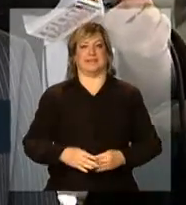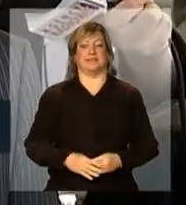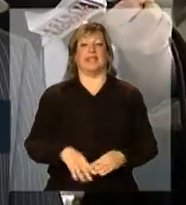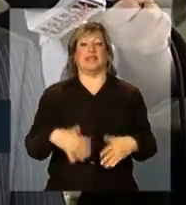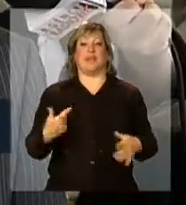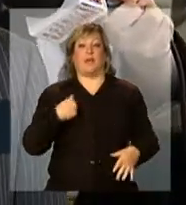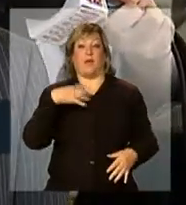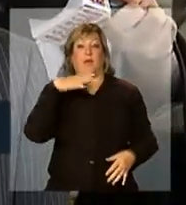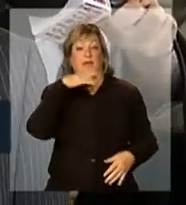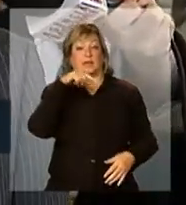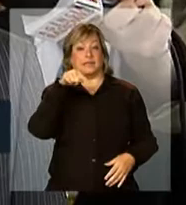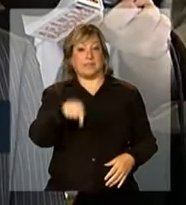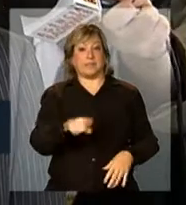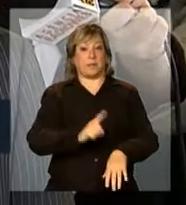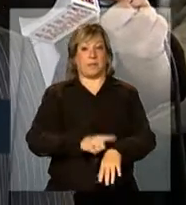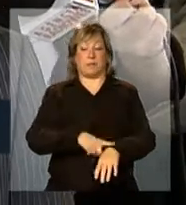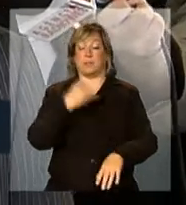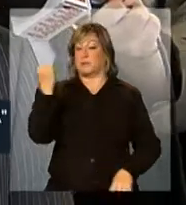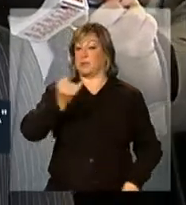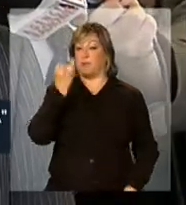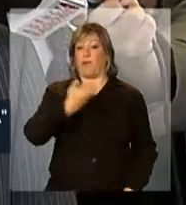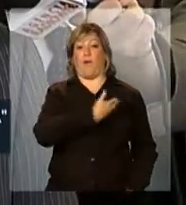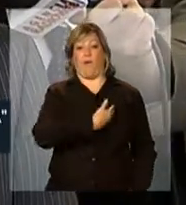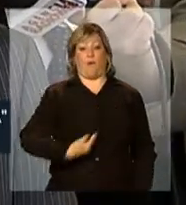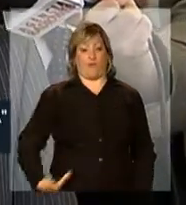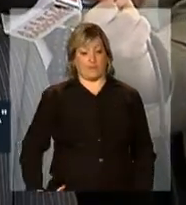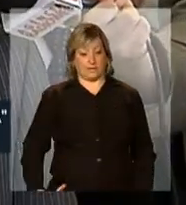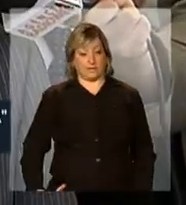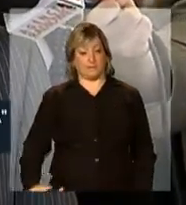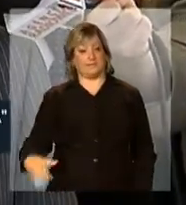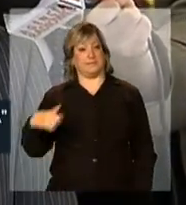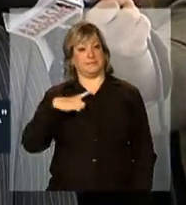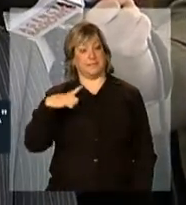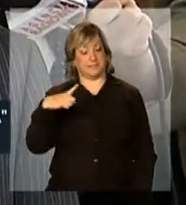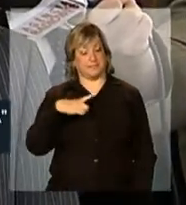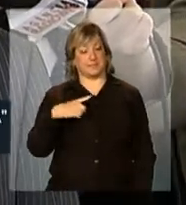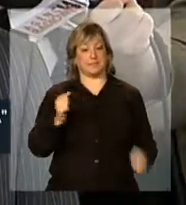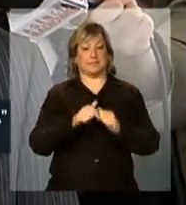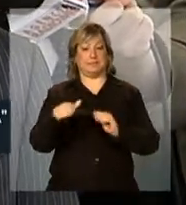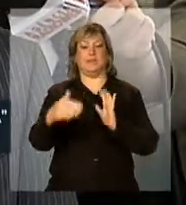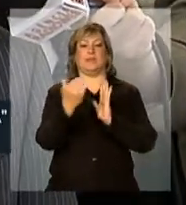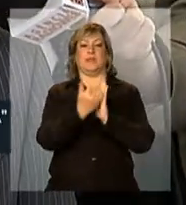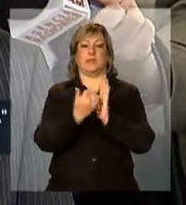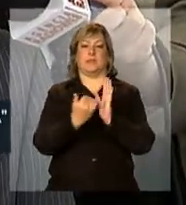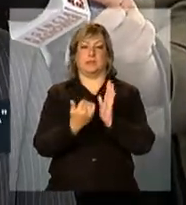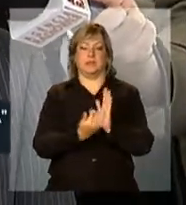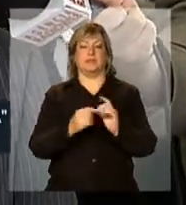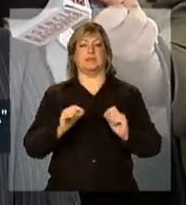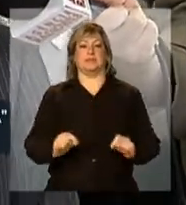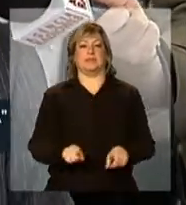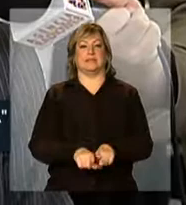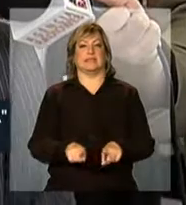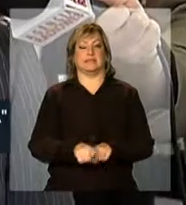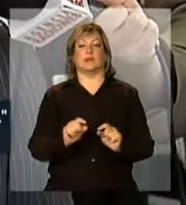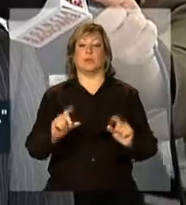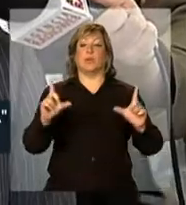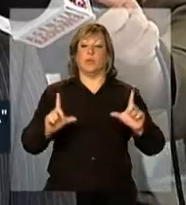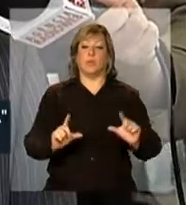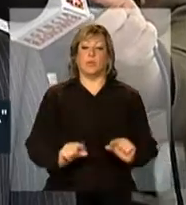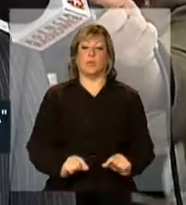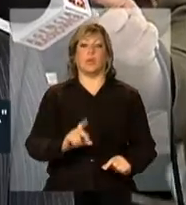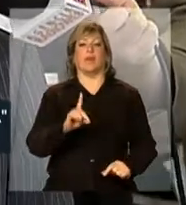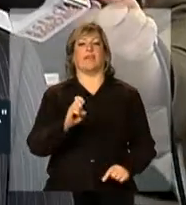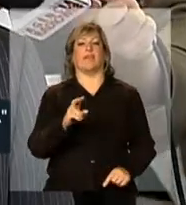Então, acho que é um momento importante que o governo, através desse programa, além de reduzir o